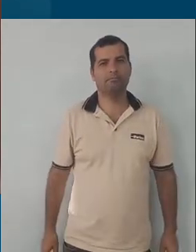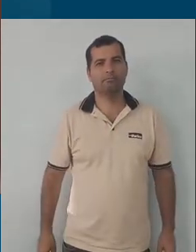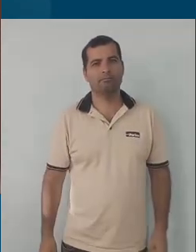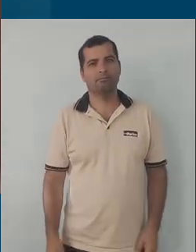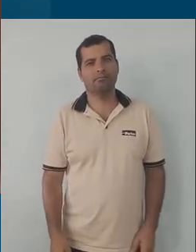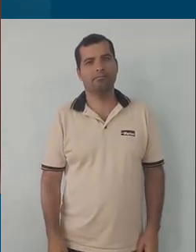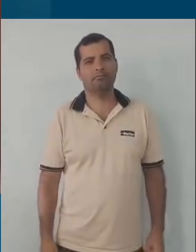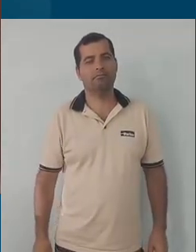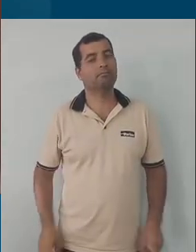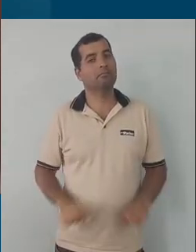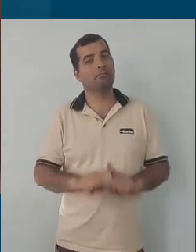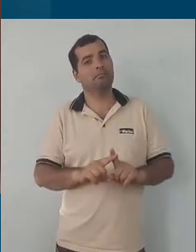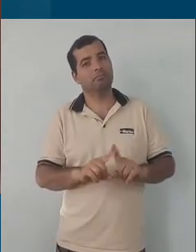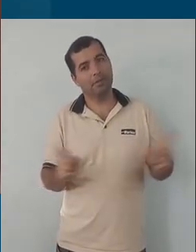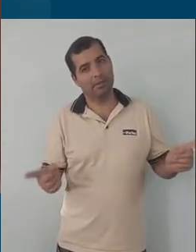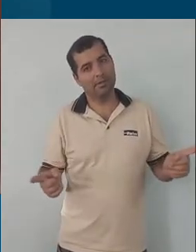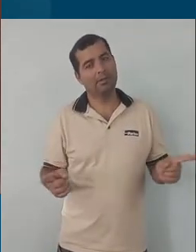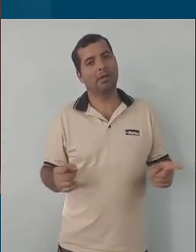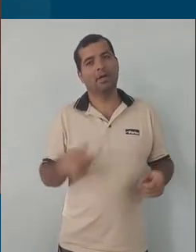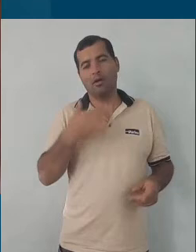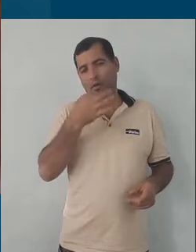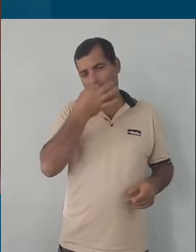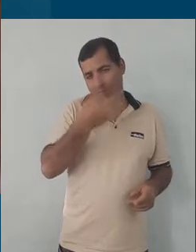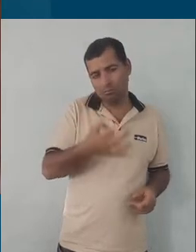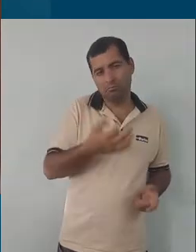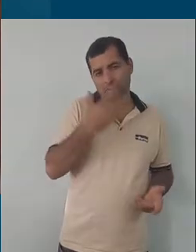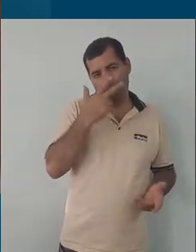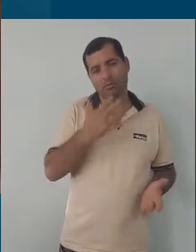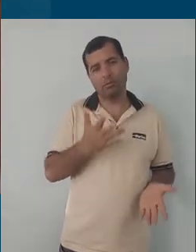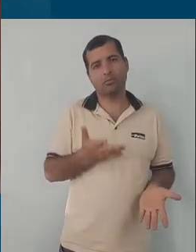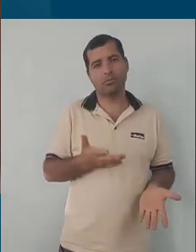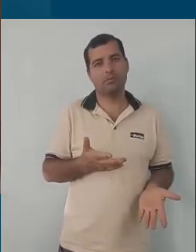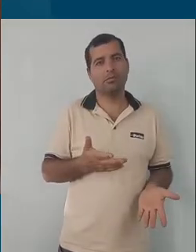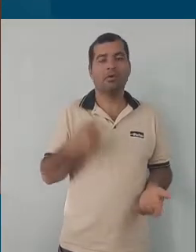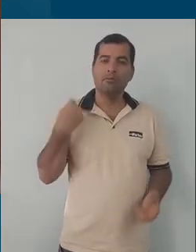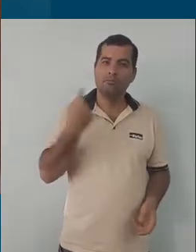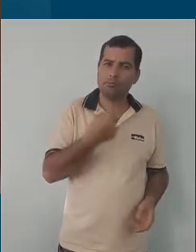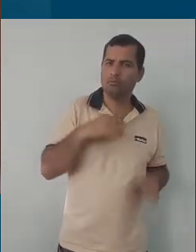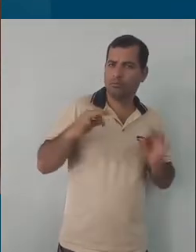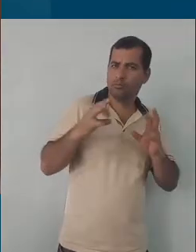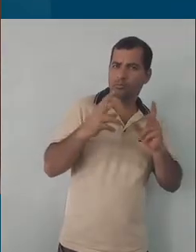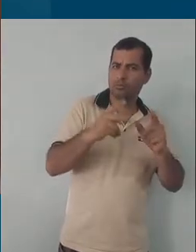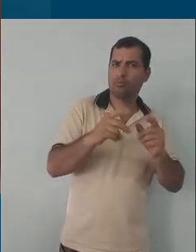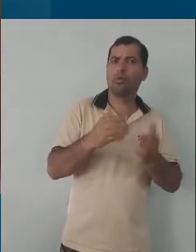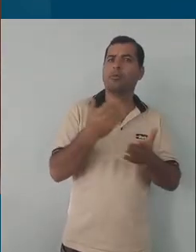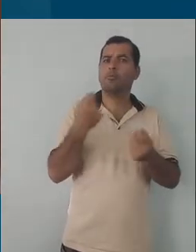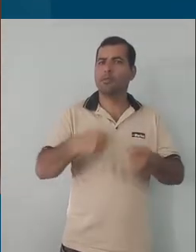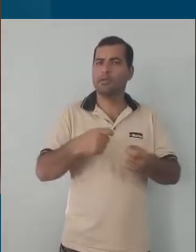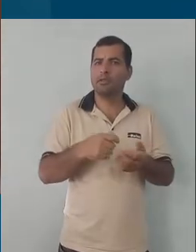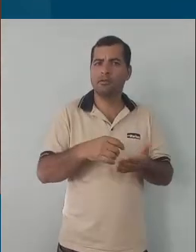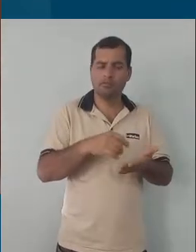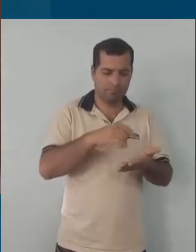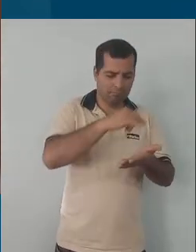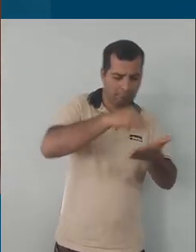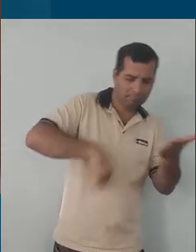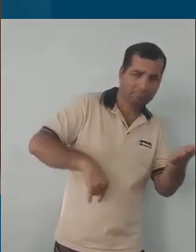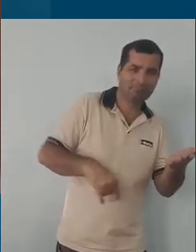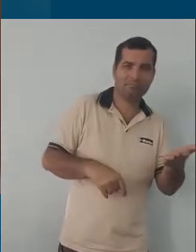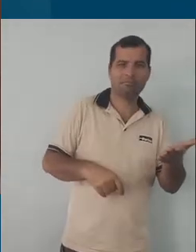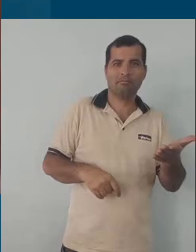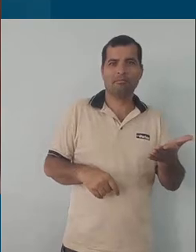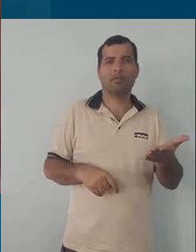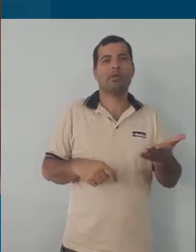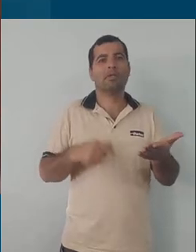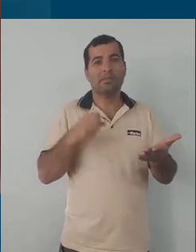Mas eu acho que é isso. E para tudo isso, o registro é fundamental. Se o professor não aprende com a sua